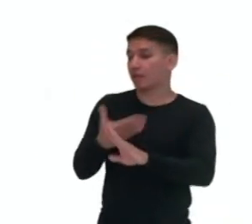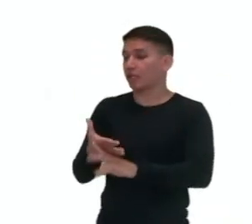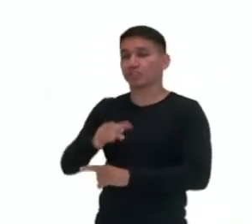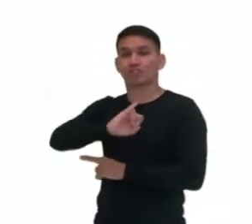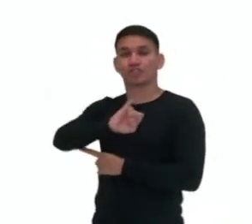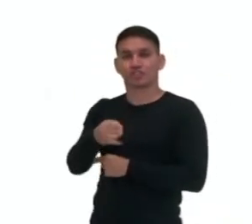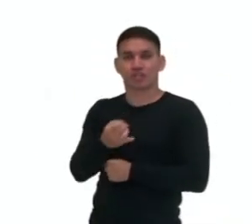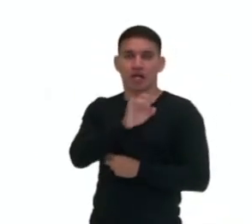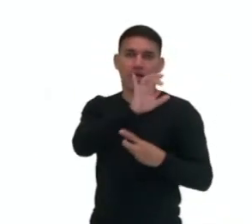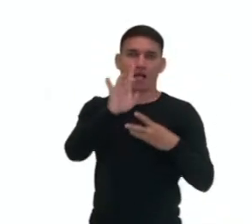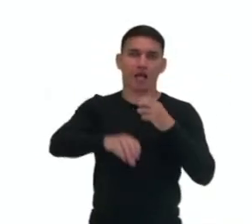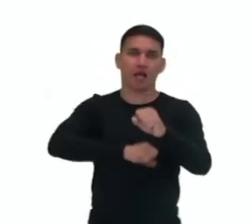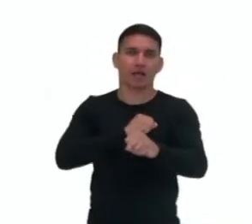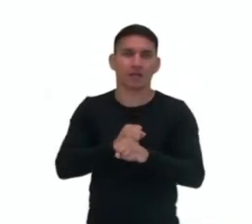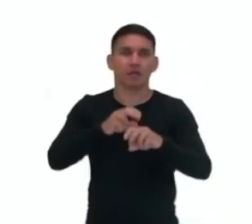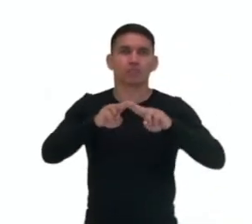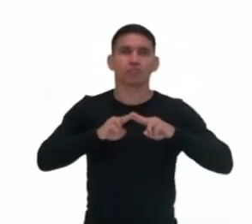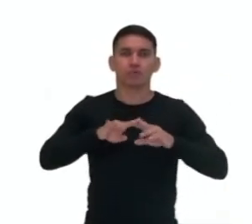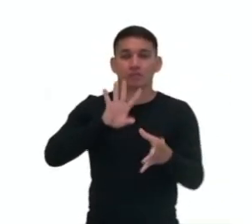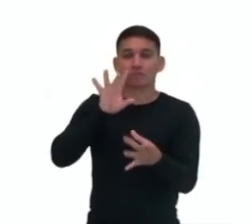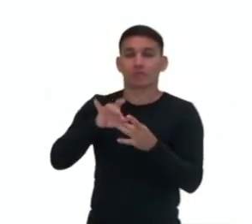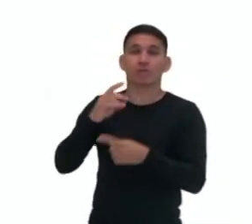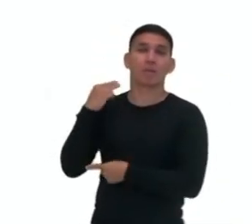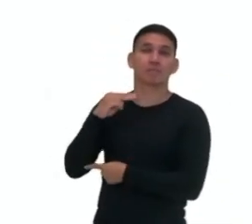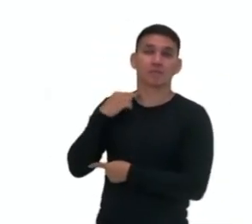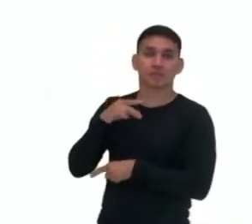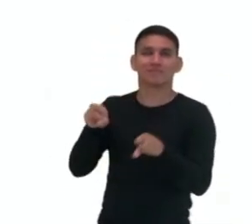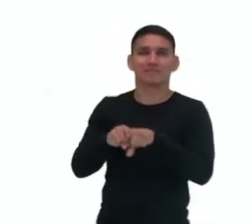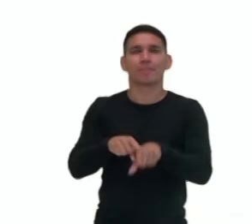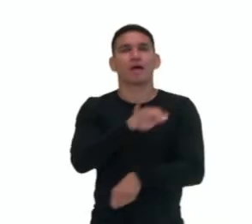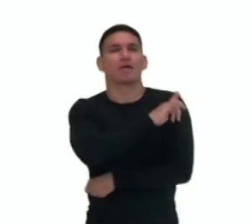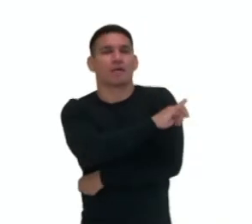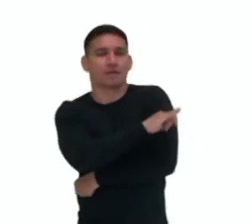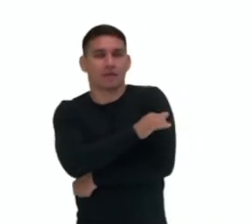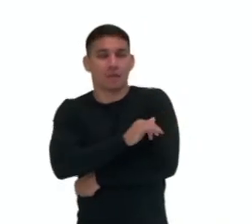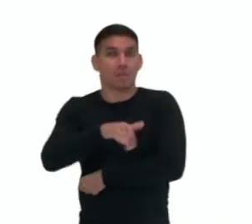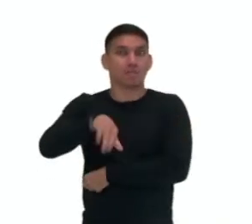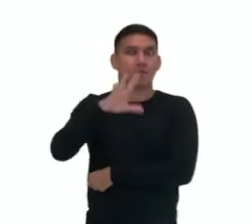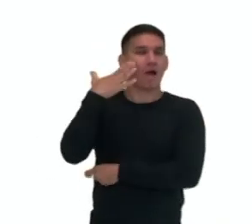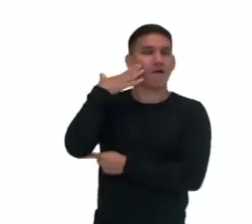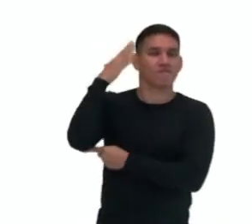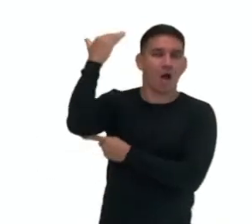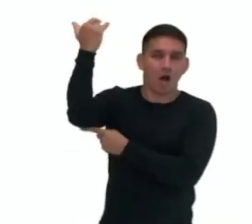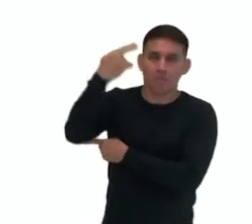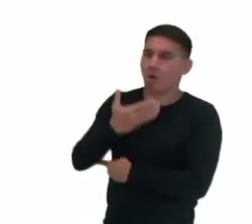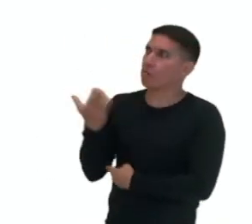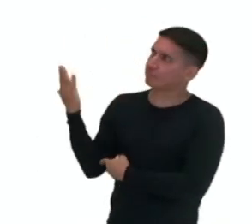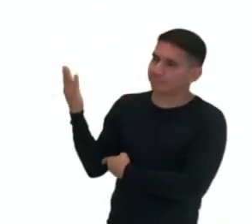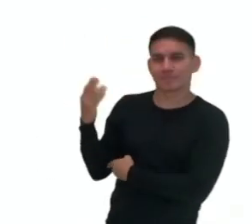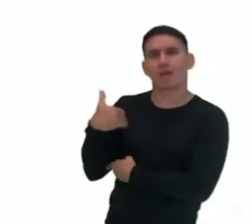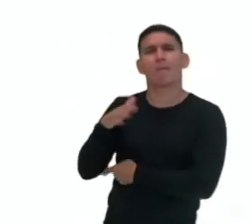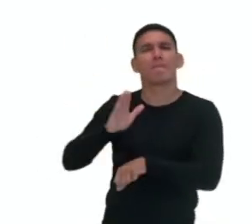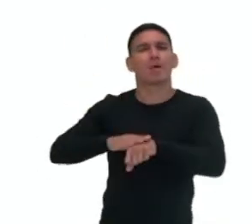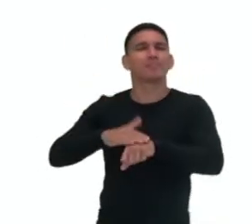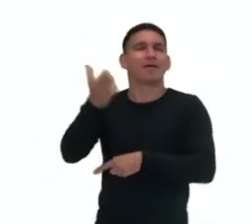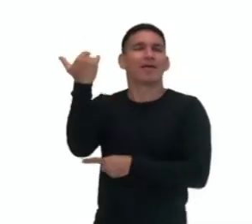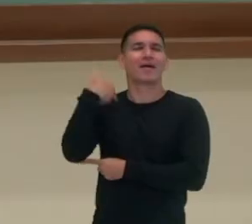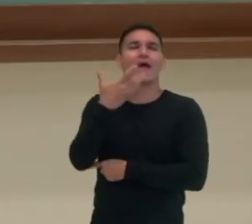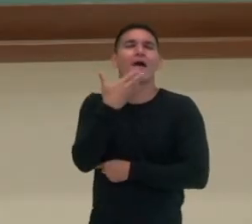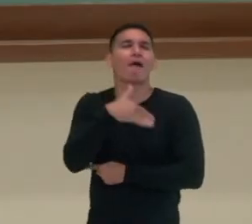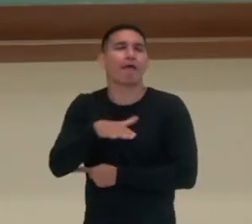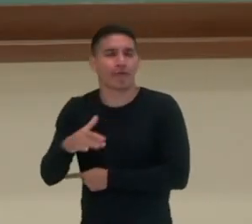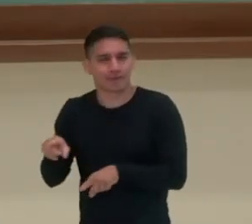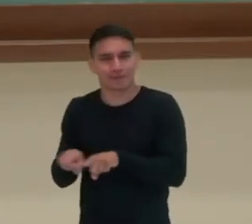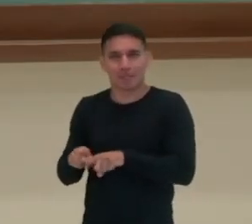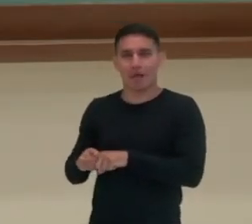de Reis de Sabará, Minas Gerais e Paraty, Rio de Janeiro, são as mais conhecidas. Quando eu era criança e adolescente, a